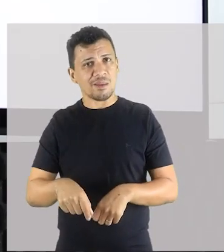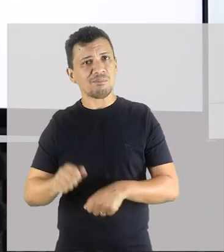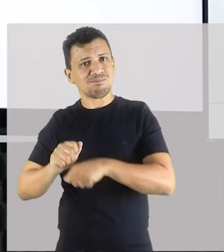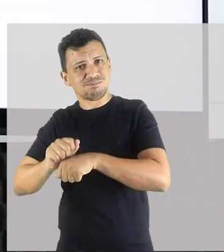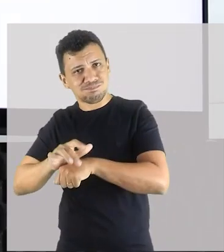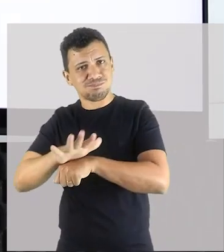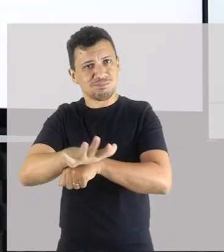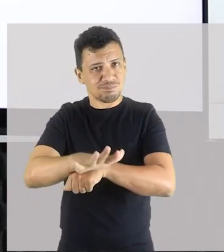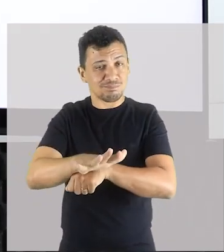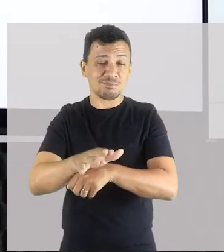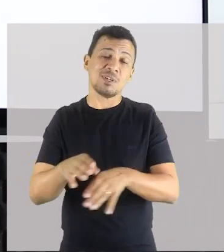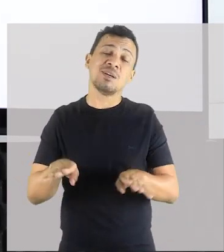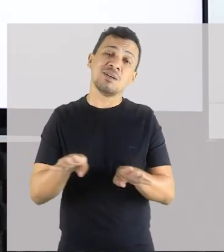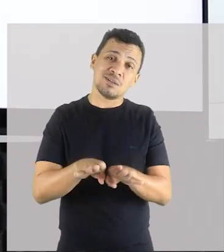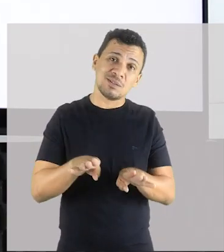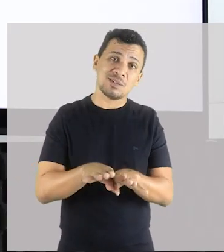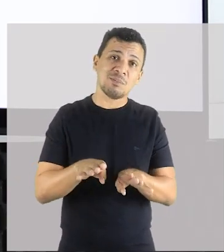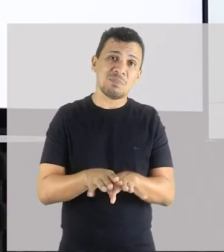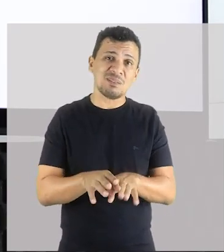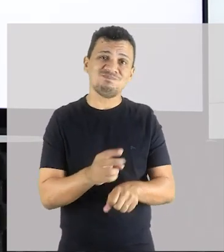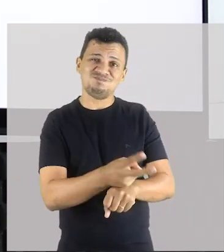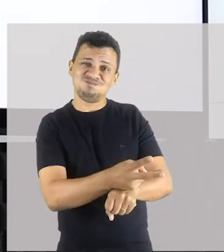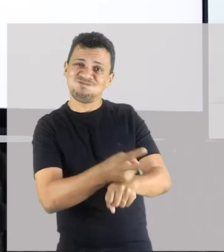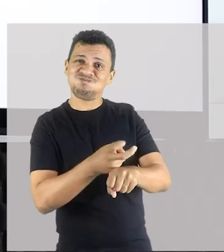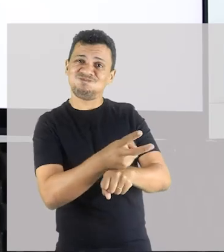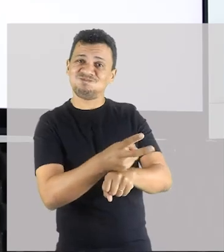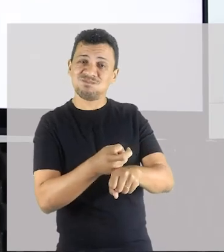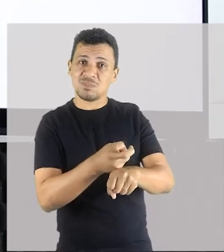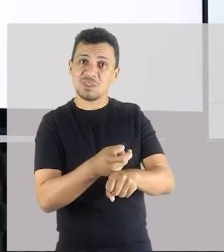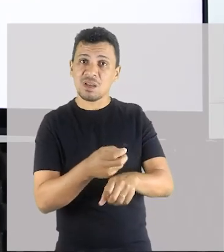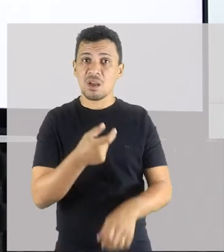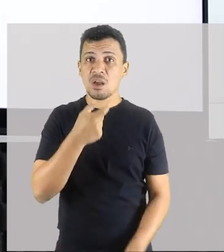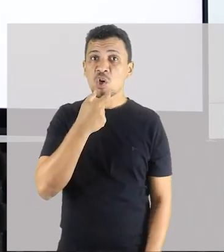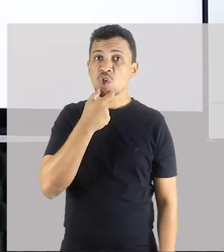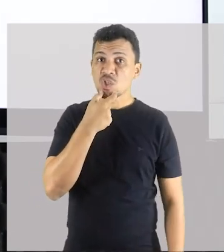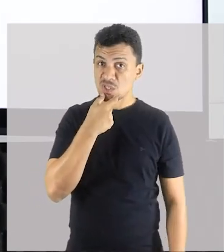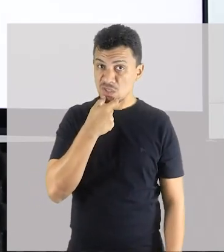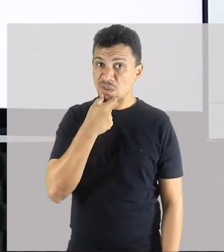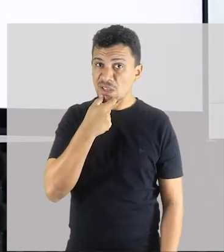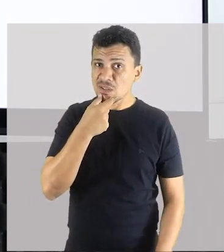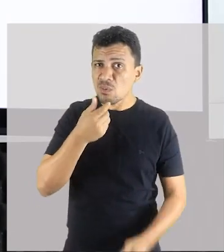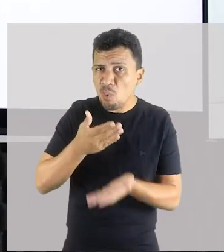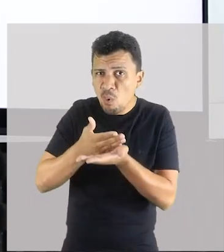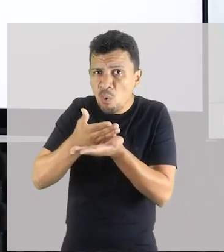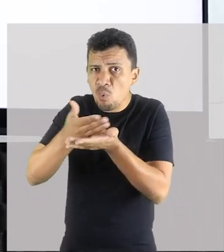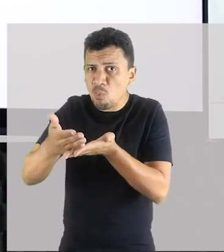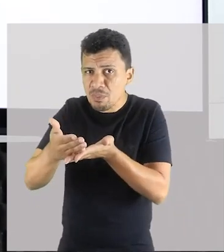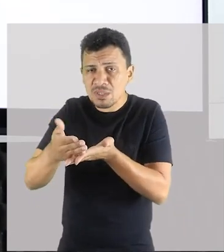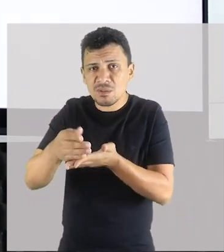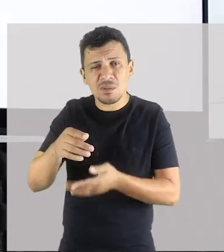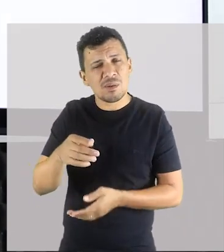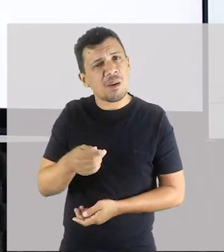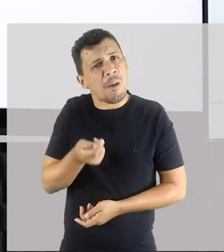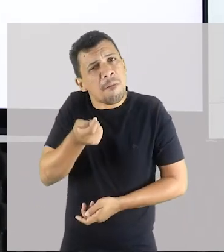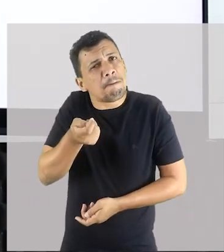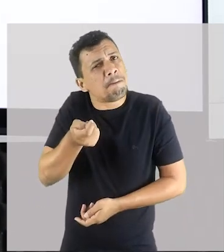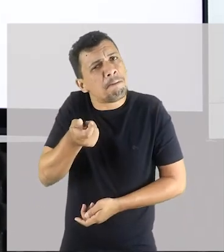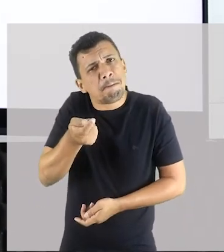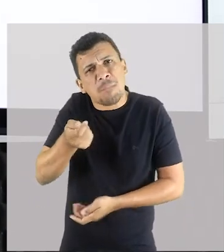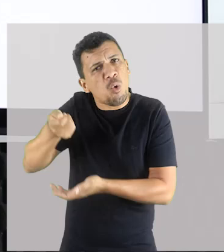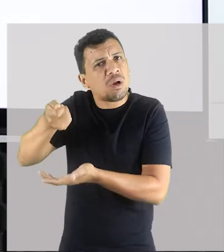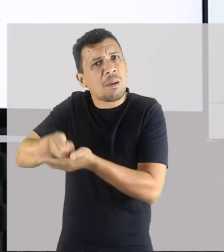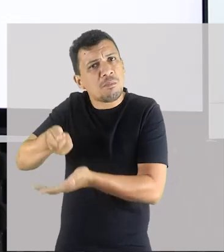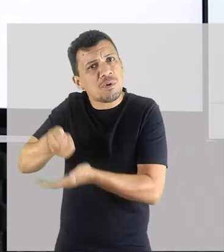Agora, os ingleses, nos primeiros momentos de colonização na América do Norte, ele não pressionou tanto como, por